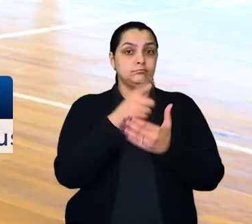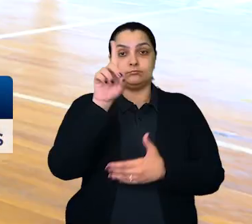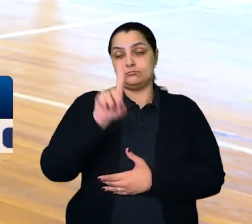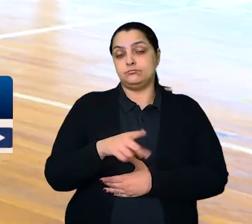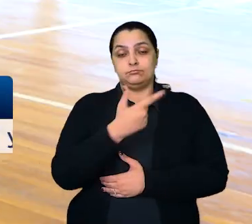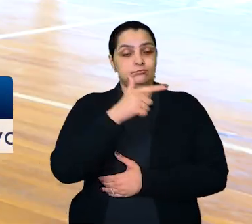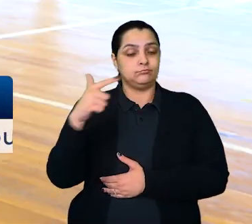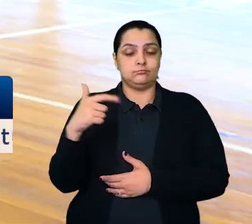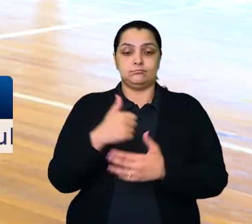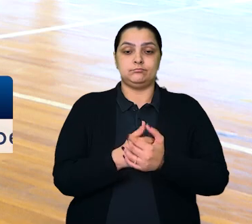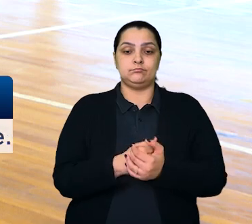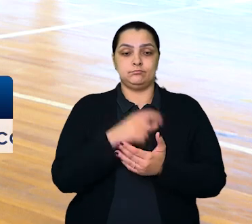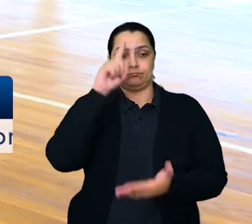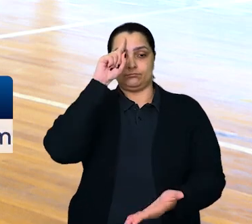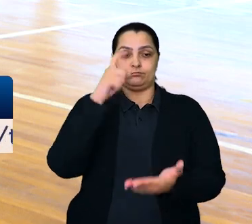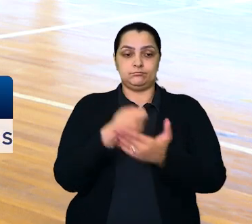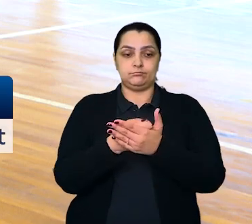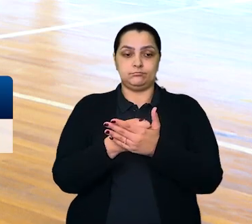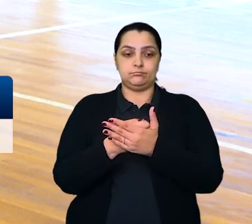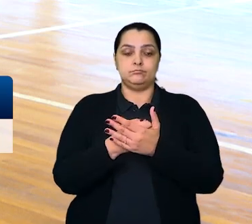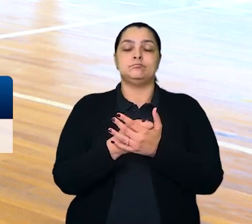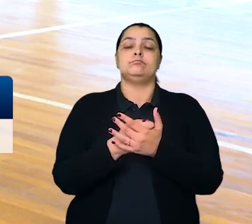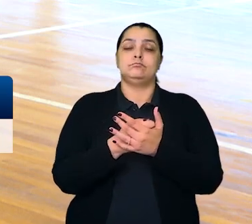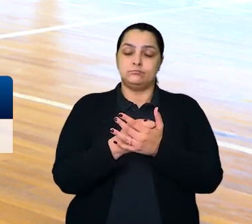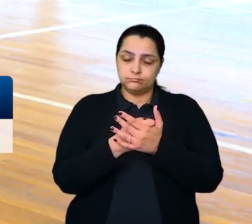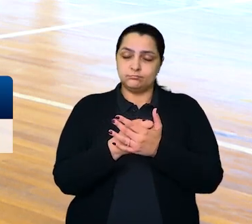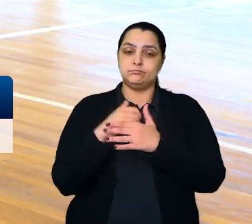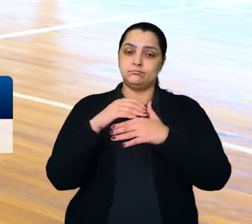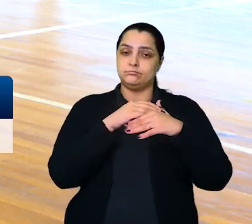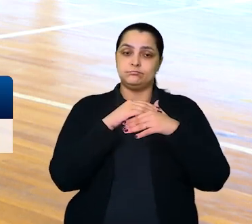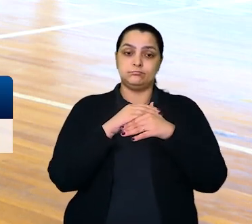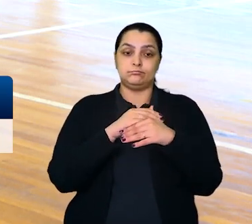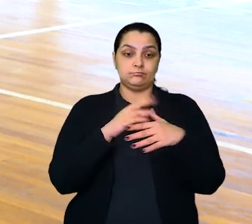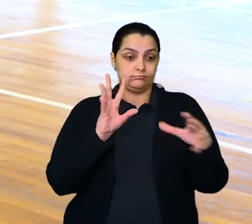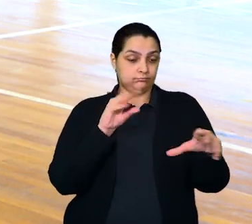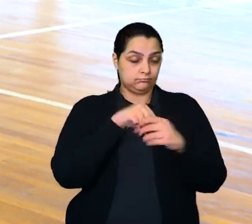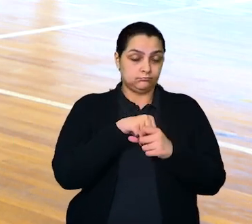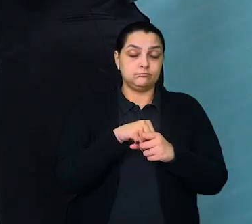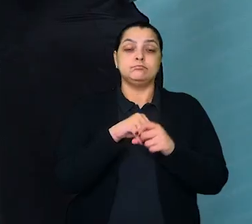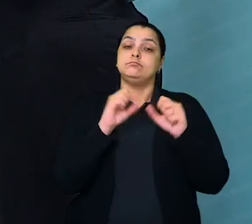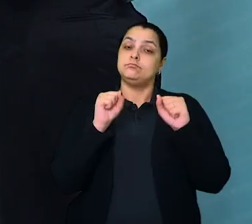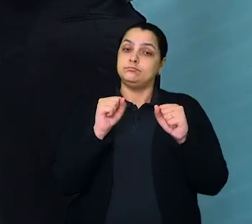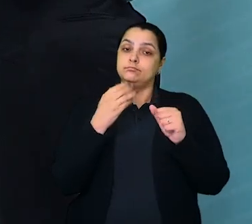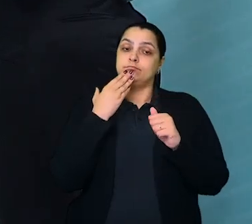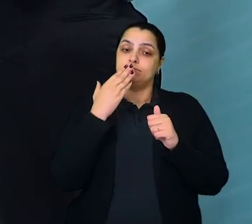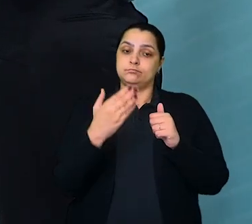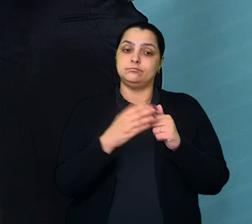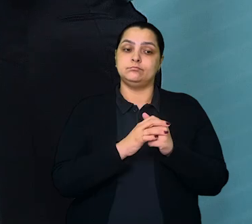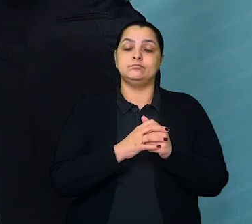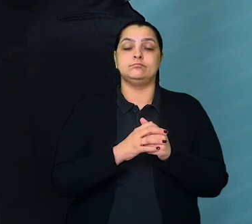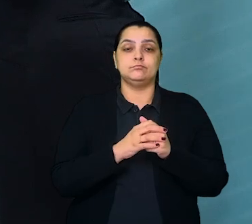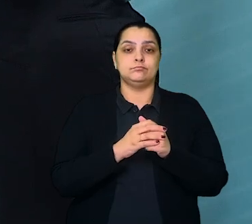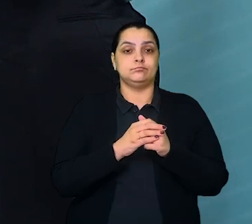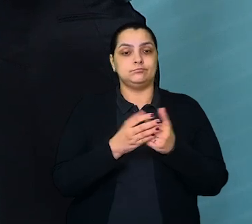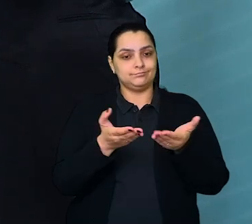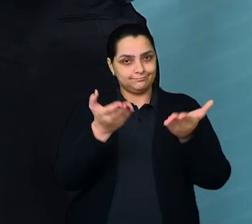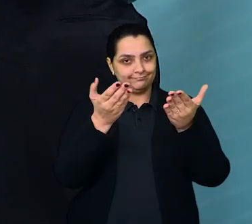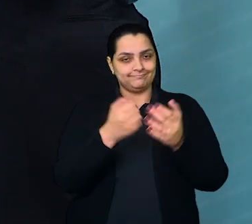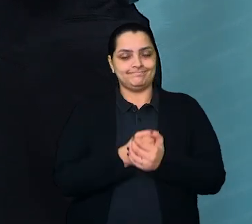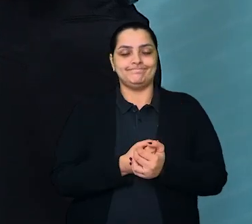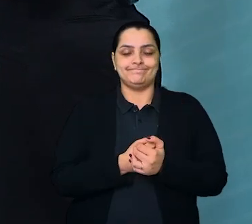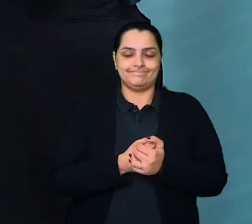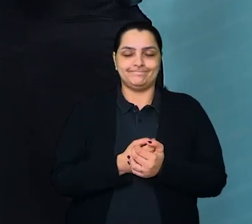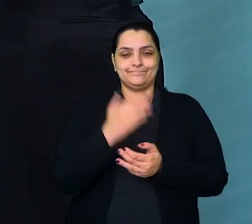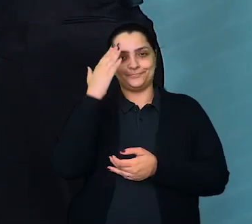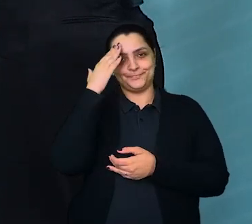pagamento. A decisão foi unânime. Os envolvidos na ação ainda podem recorrer. Volto com vocês no estúdio.